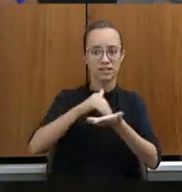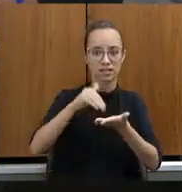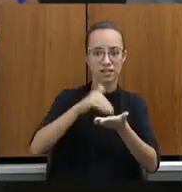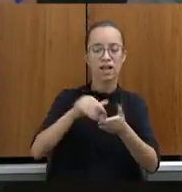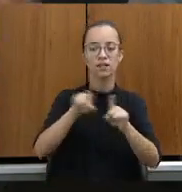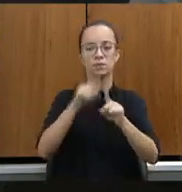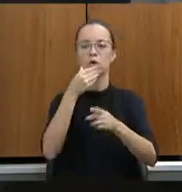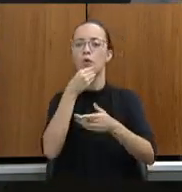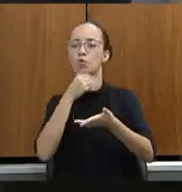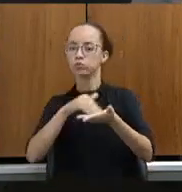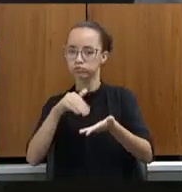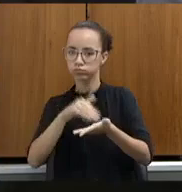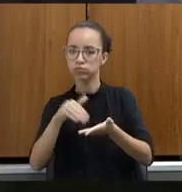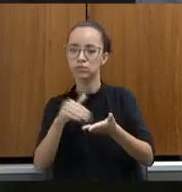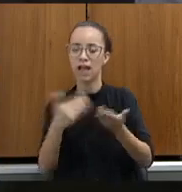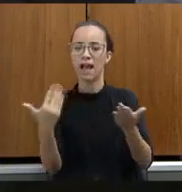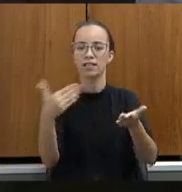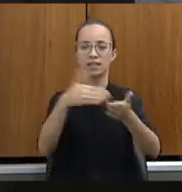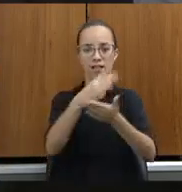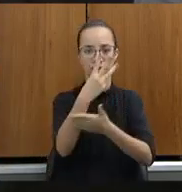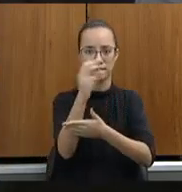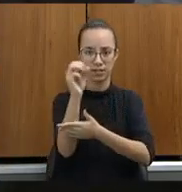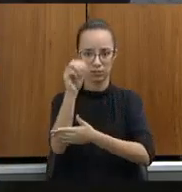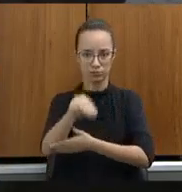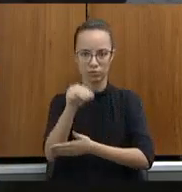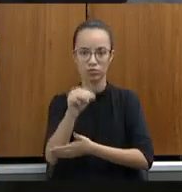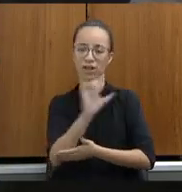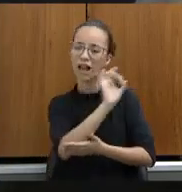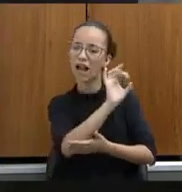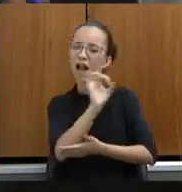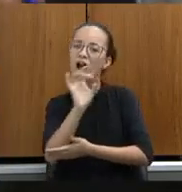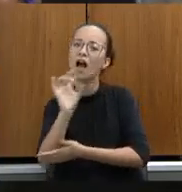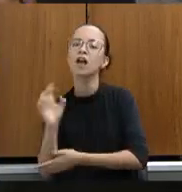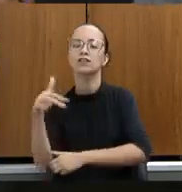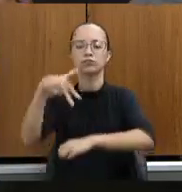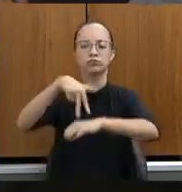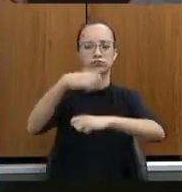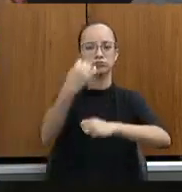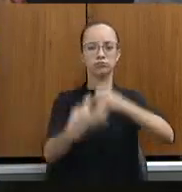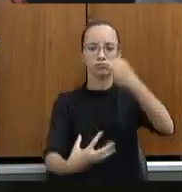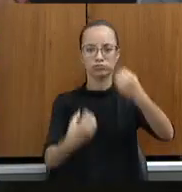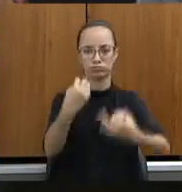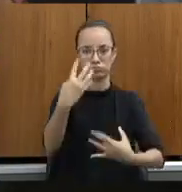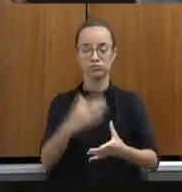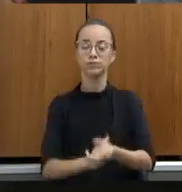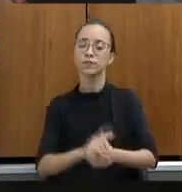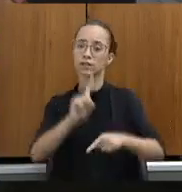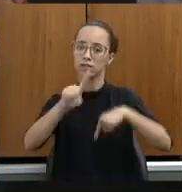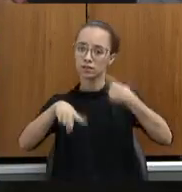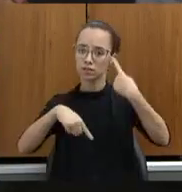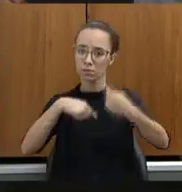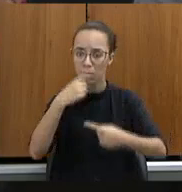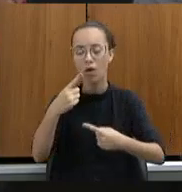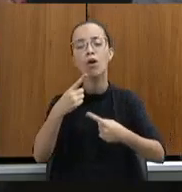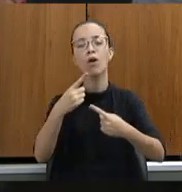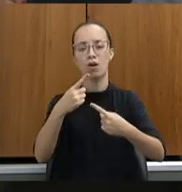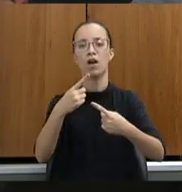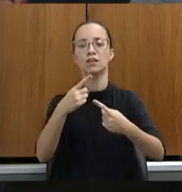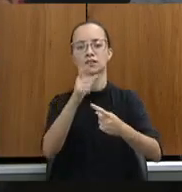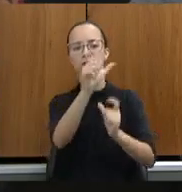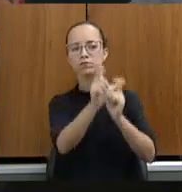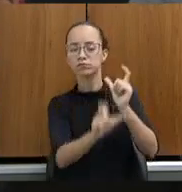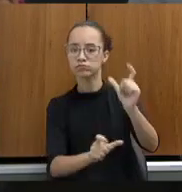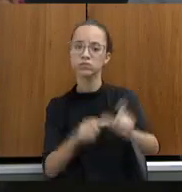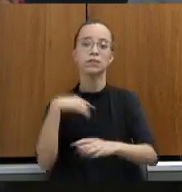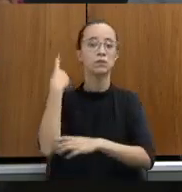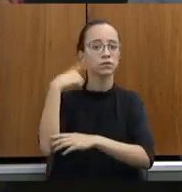secretários de estado disporão de até 30 minutos cada para sua exposição na sequência será concedida a palavra